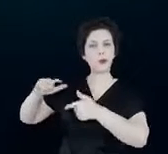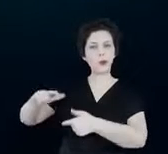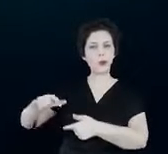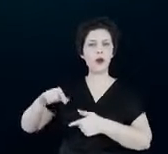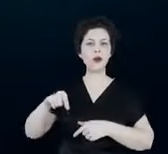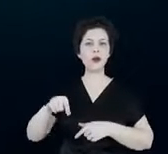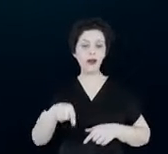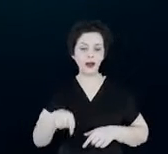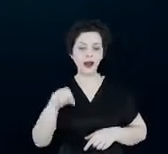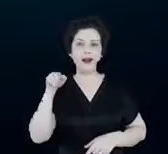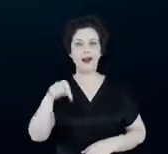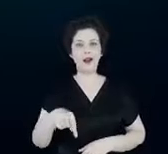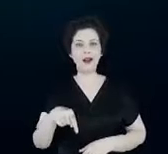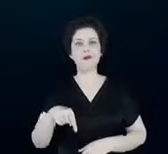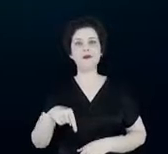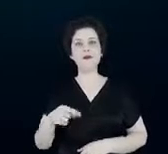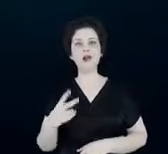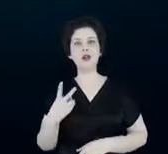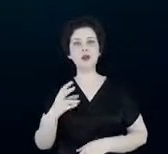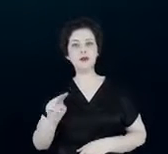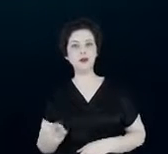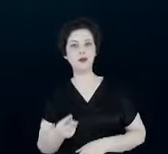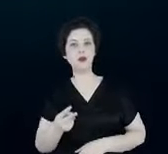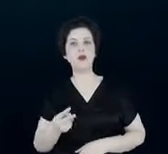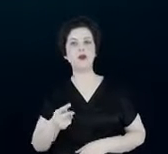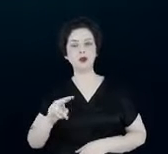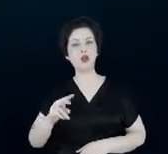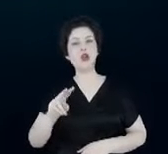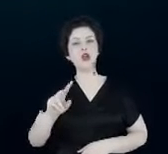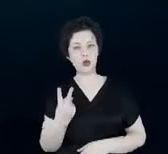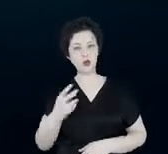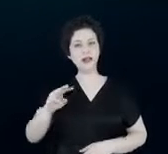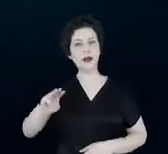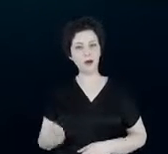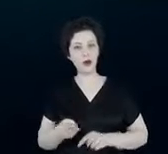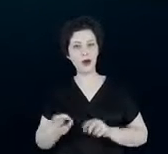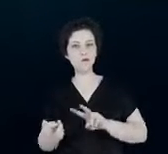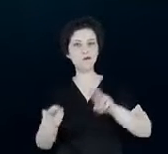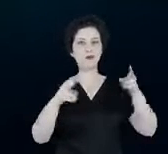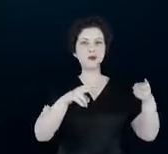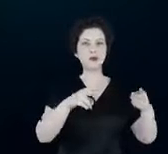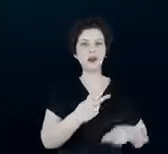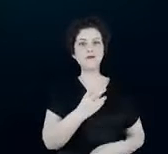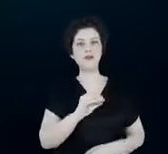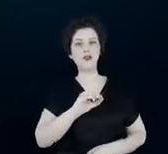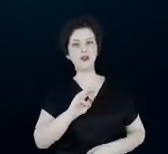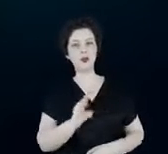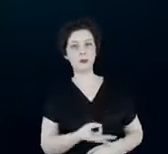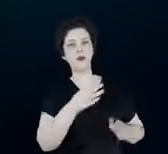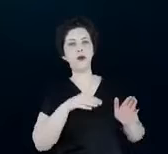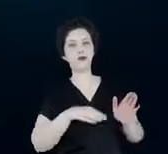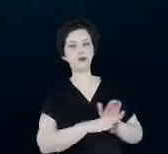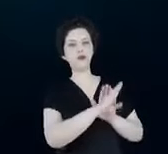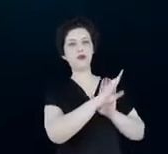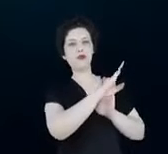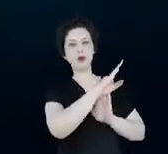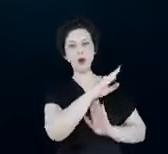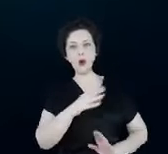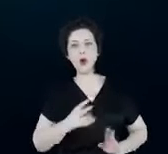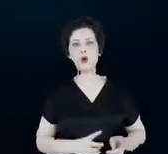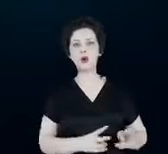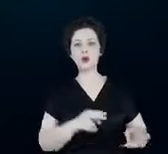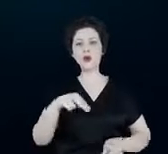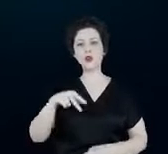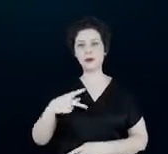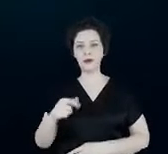eu passei lá a gente foi de dois milhões para 20 milhões de clientes então muita coisa mudou na escala que mudou muito mas a gente continuou com ele